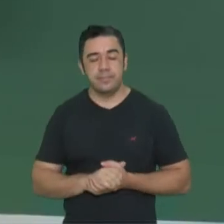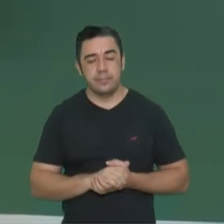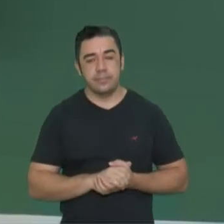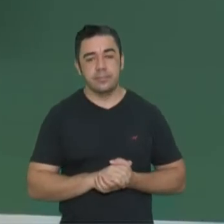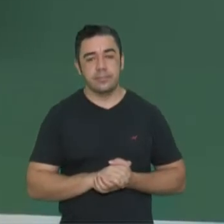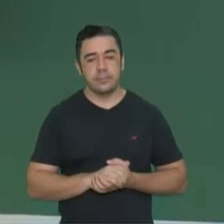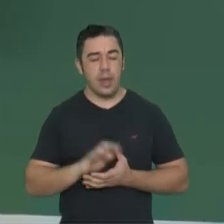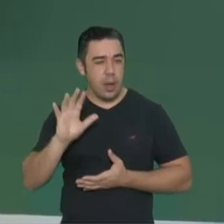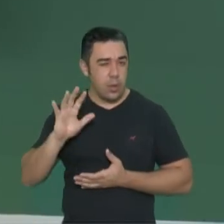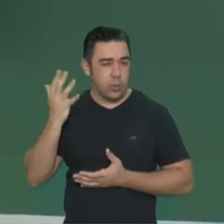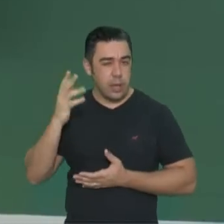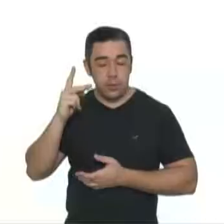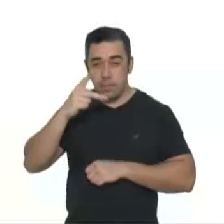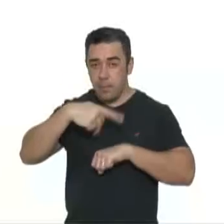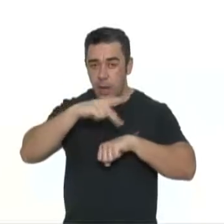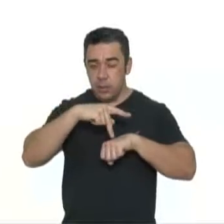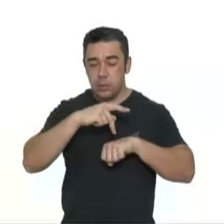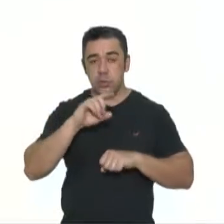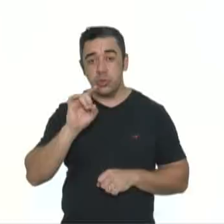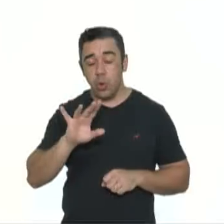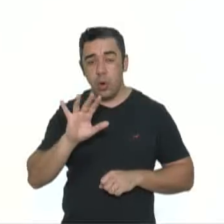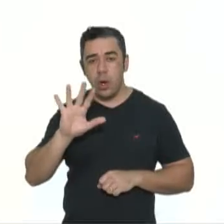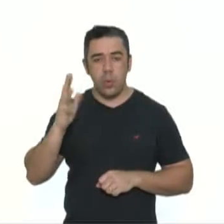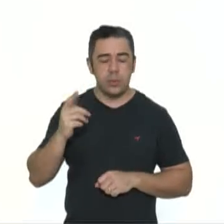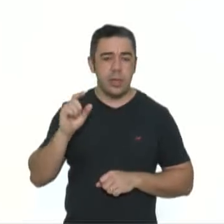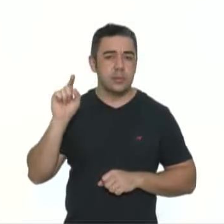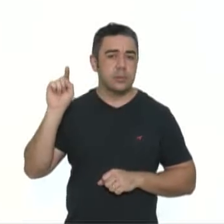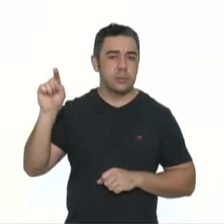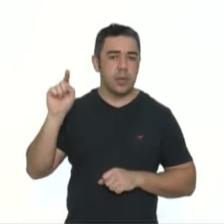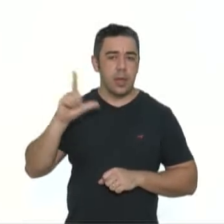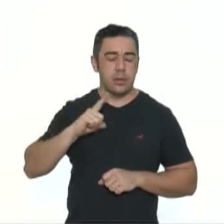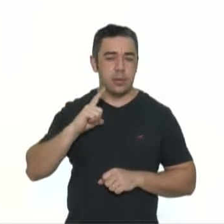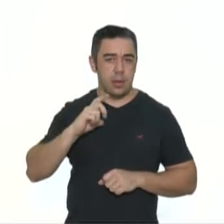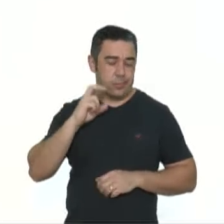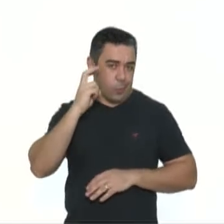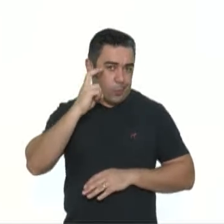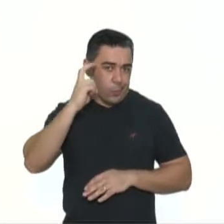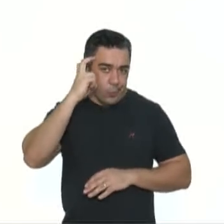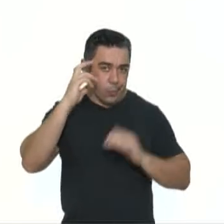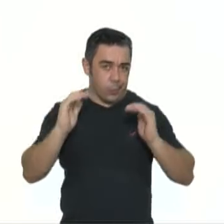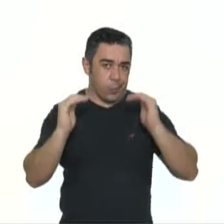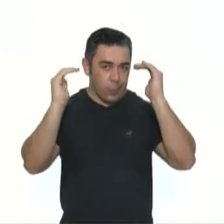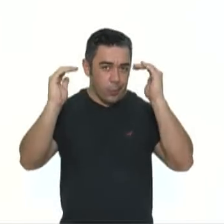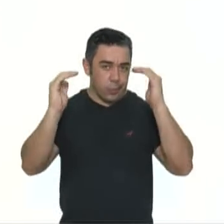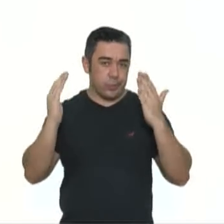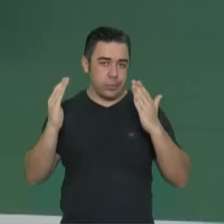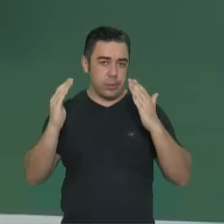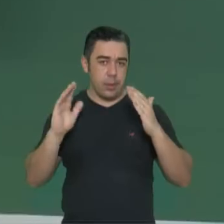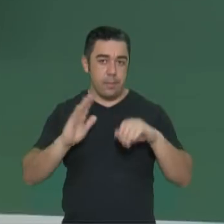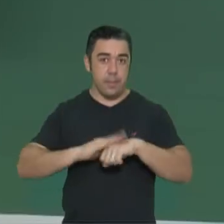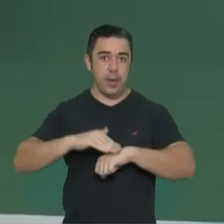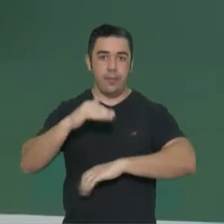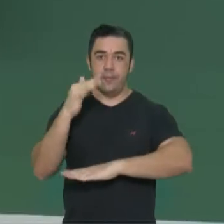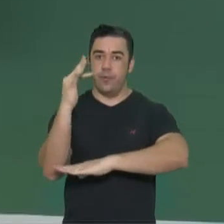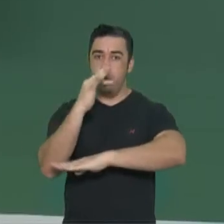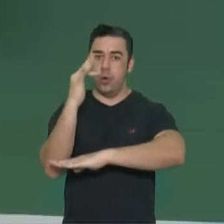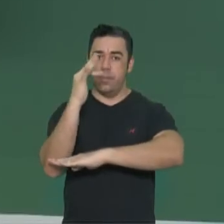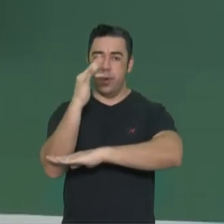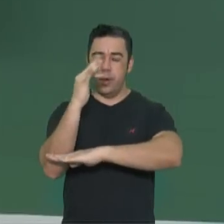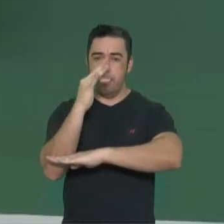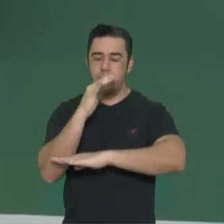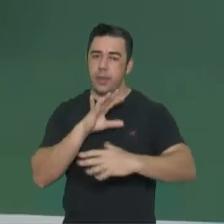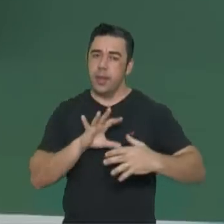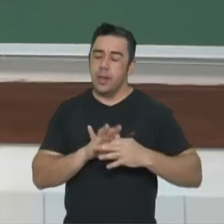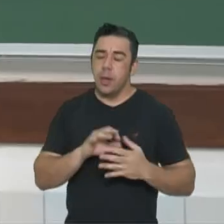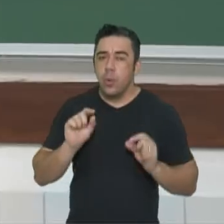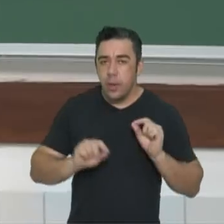Ó, acontece em todo o país, menos comum na linguagem culta. Óbvio que é a linguagem mais formal, nós precisamos de lugar... Eu diria